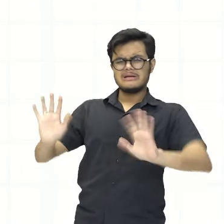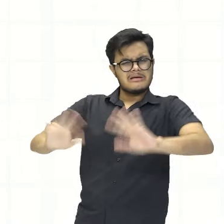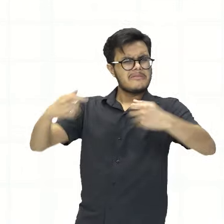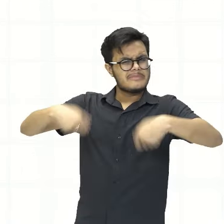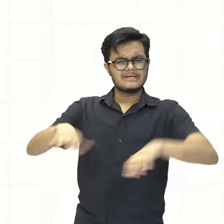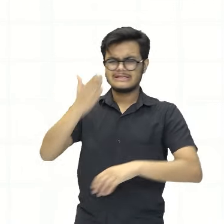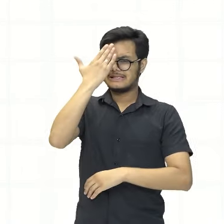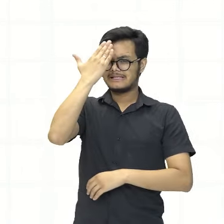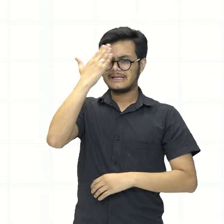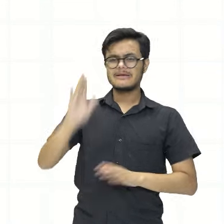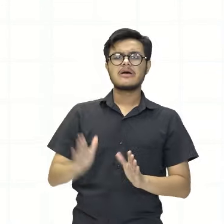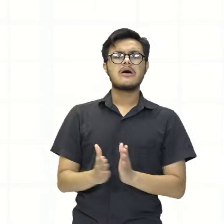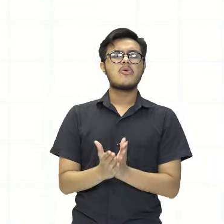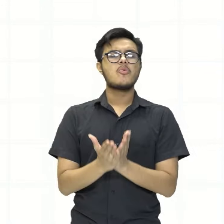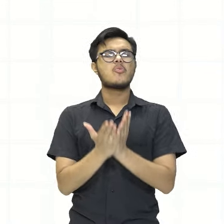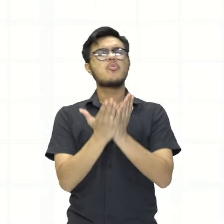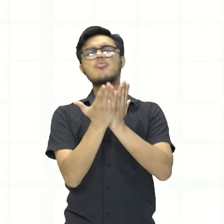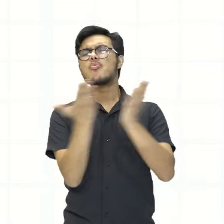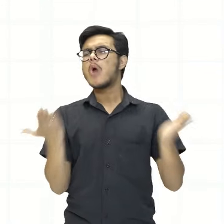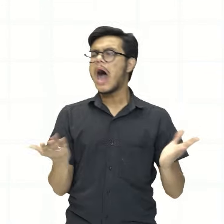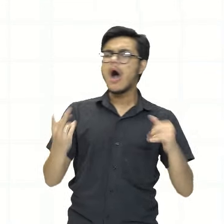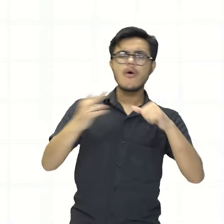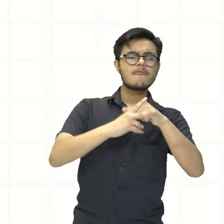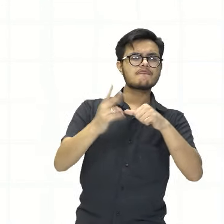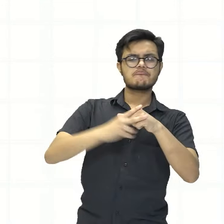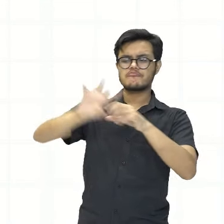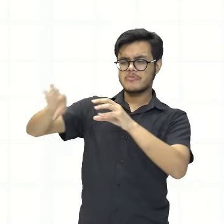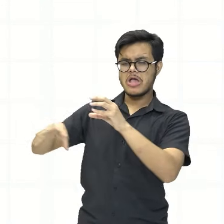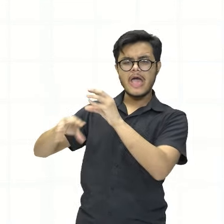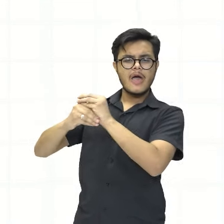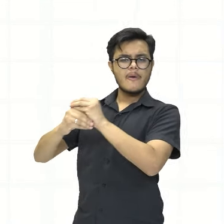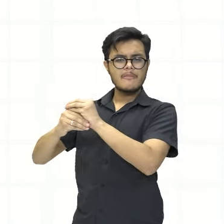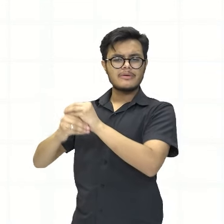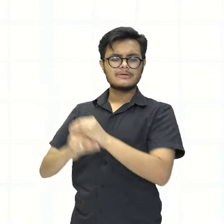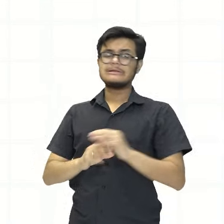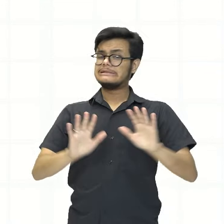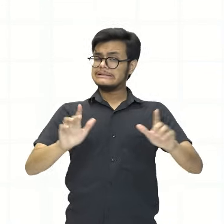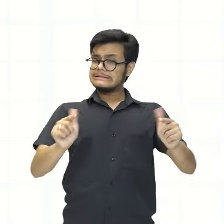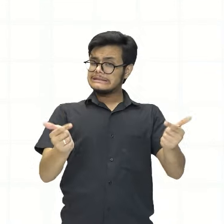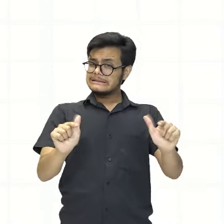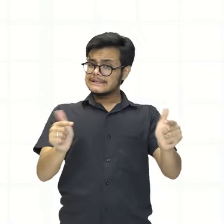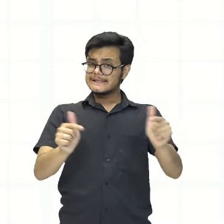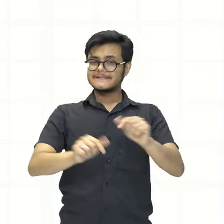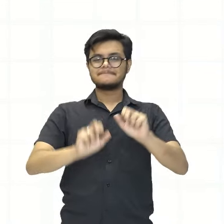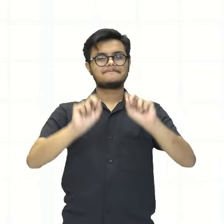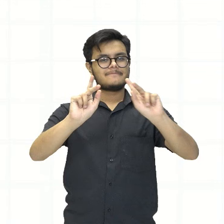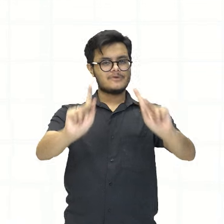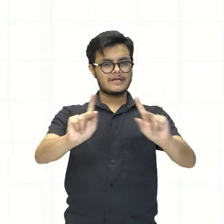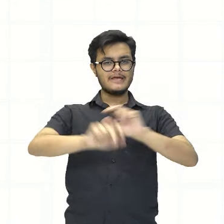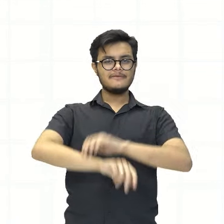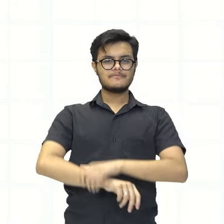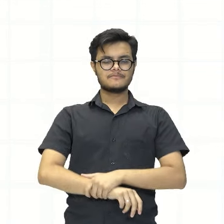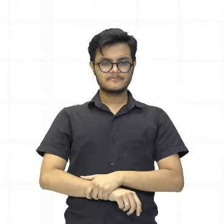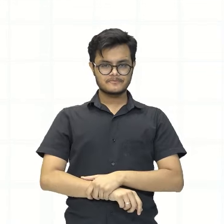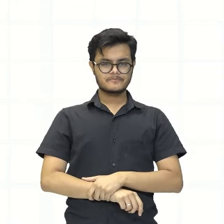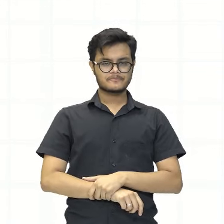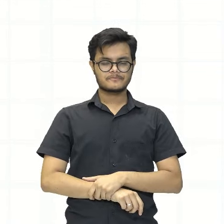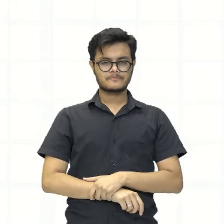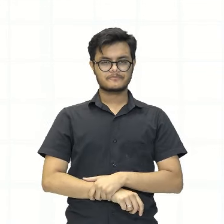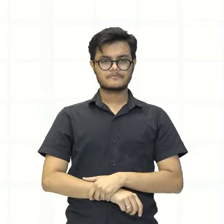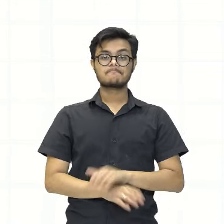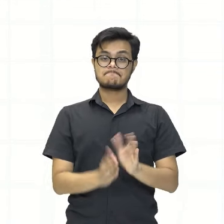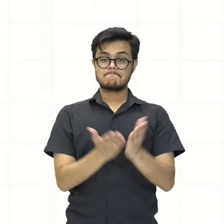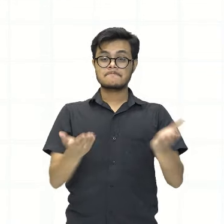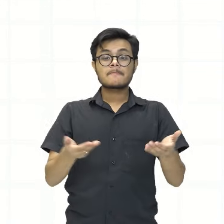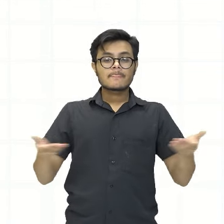saber ou de registrar o complemento deste verbo porque não existe tudo bem até aí então pessoal